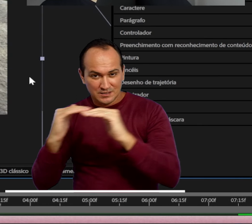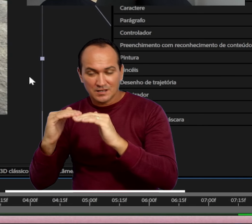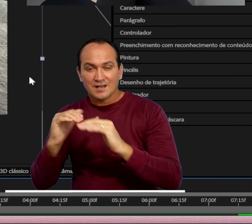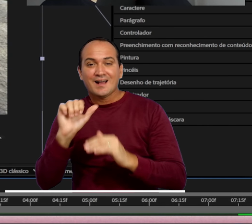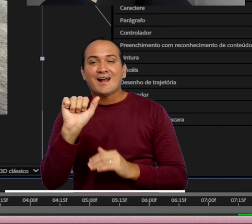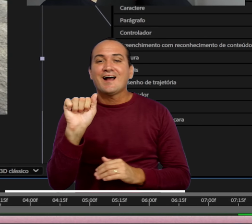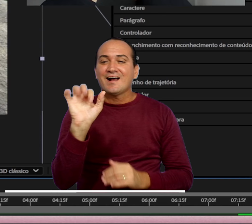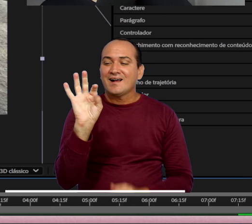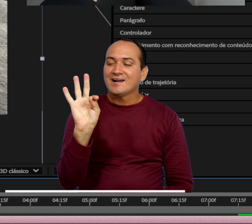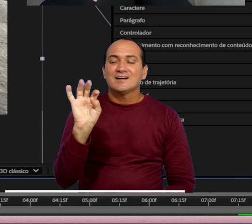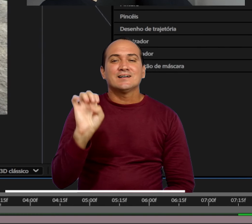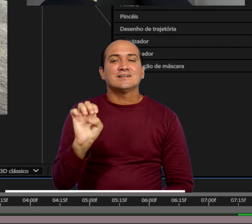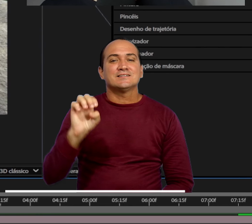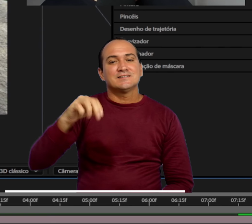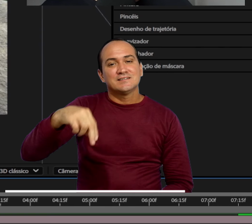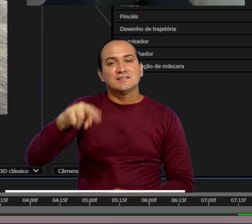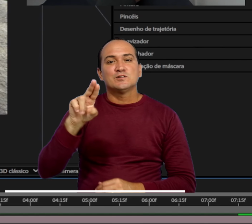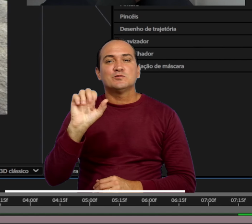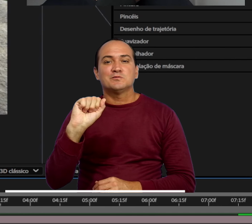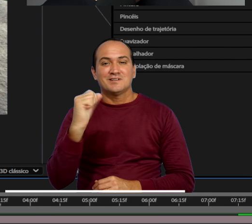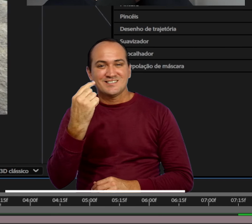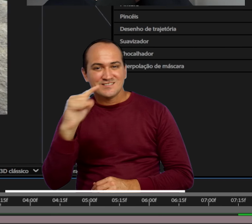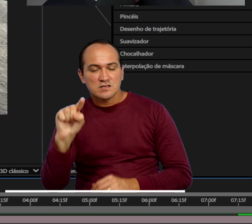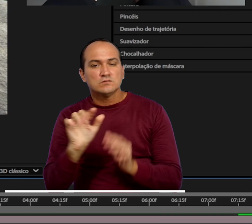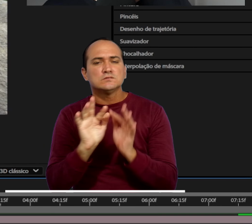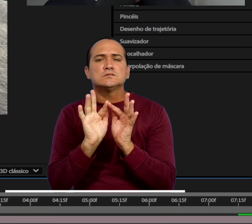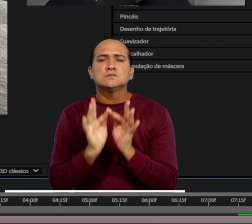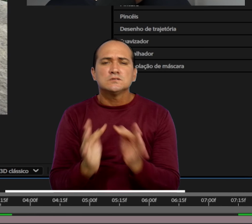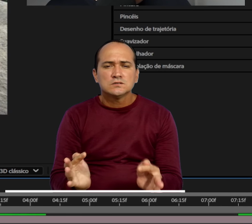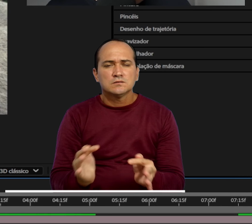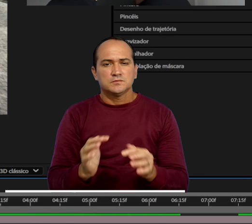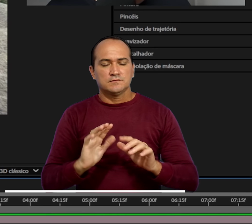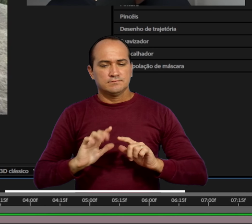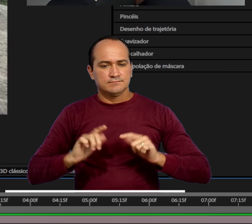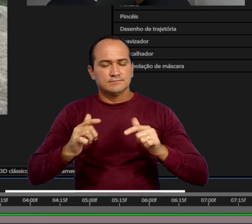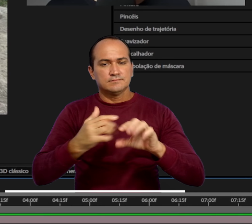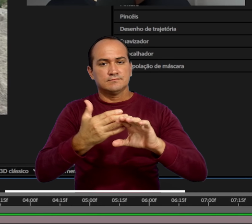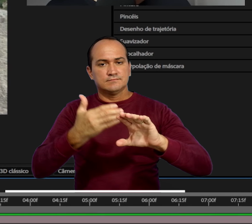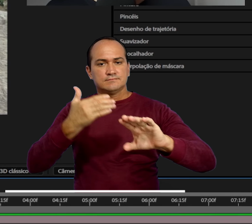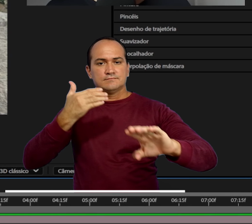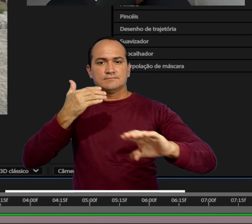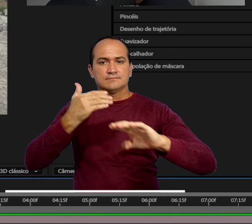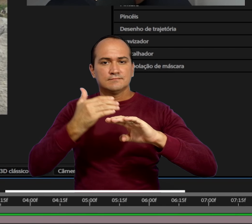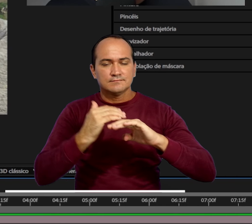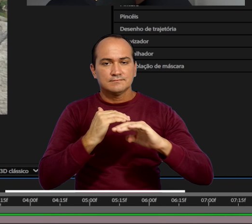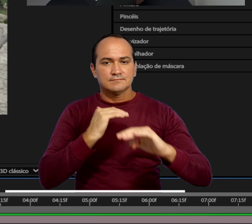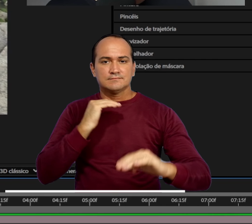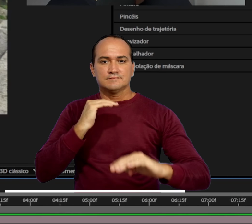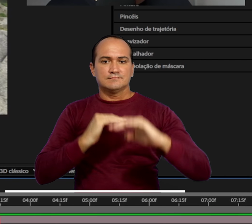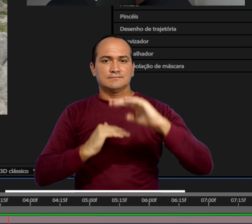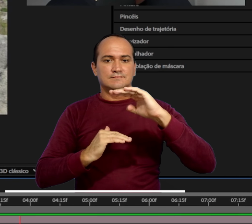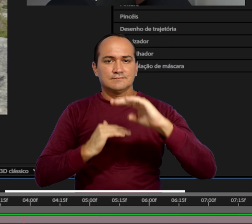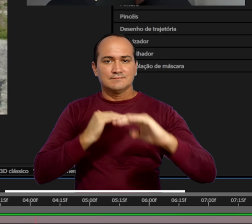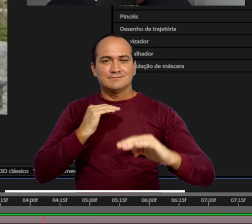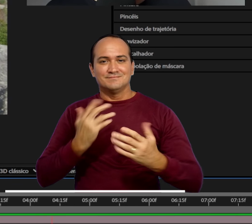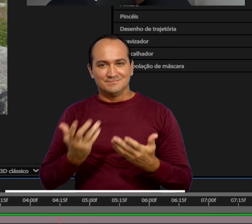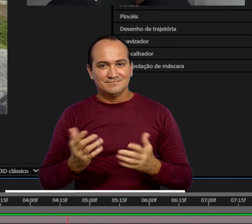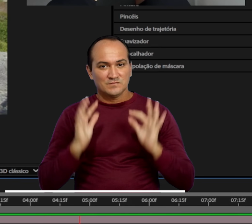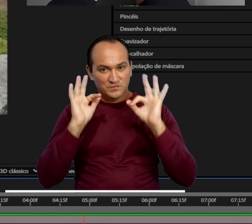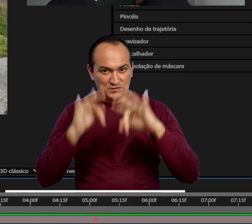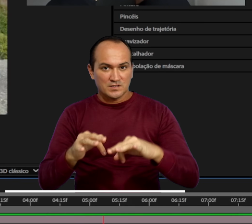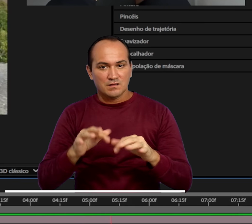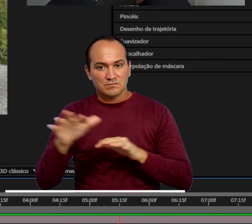atenuação simples. Por quê? Porque isso vai criar um movimento mais orgânico. Então ele começa um pouco mais rápido, dá uma desacelerada e acelera um pouquinho